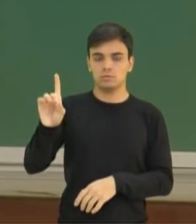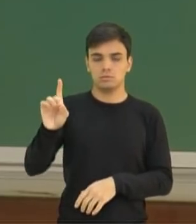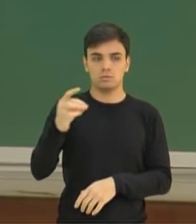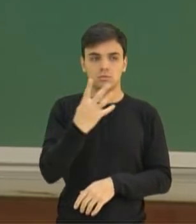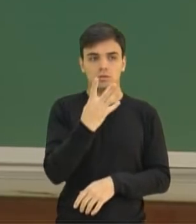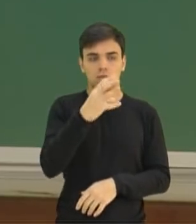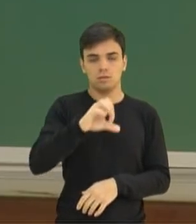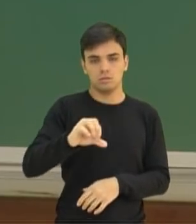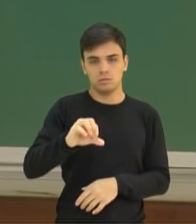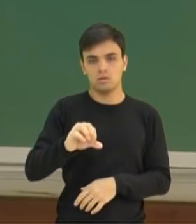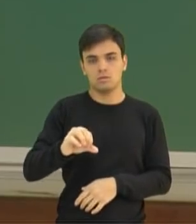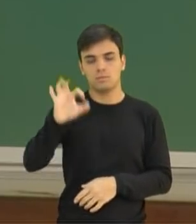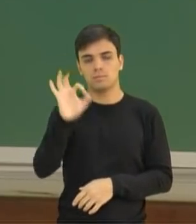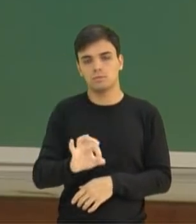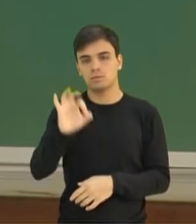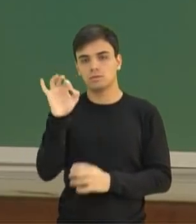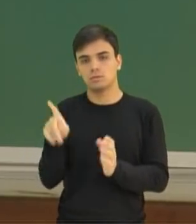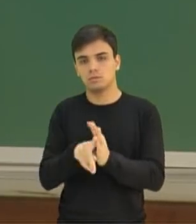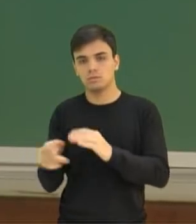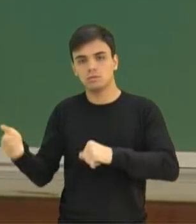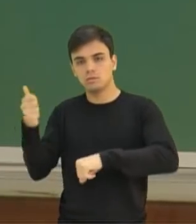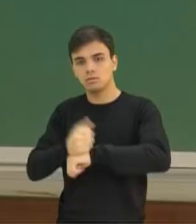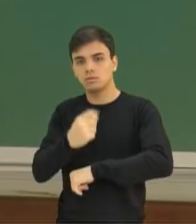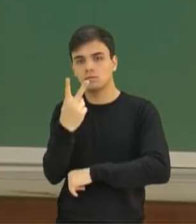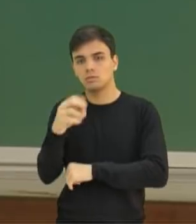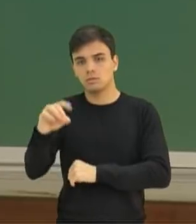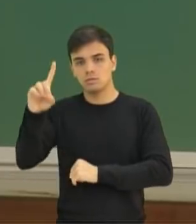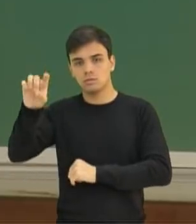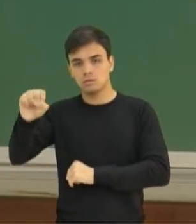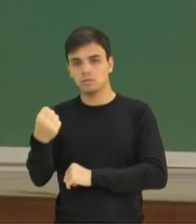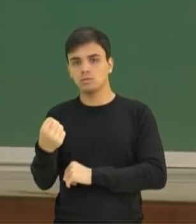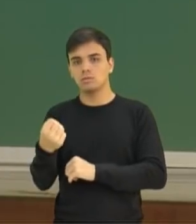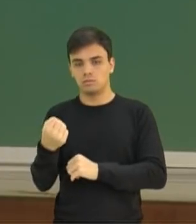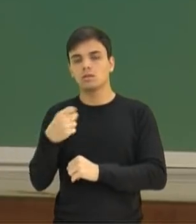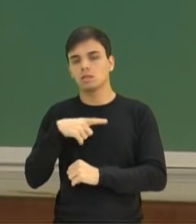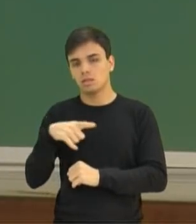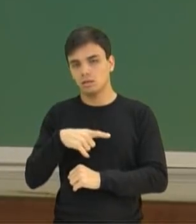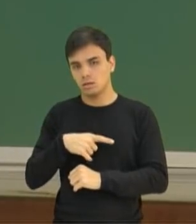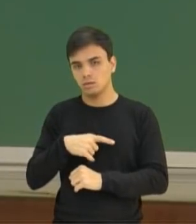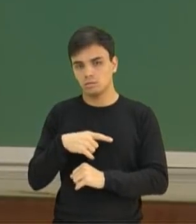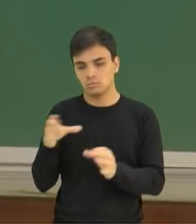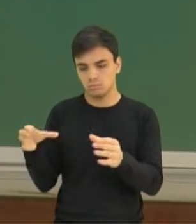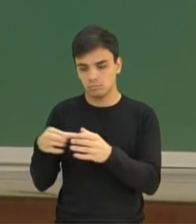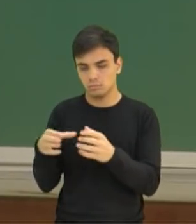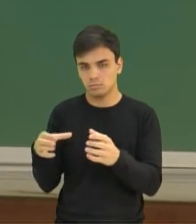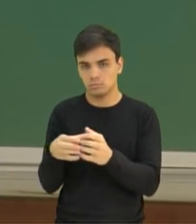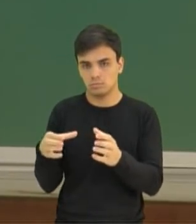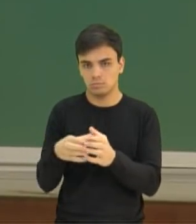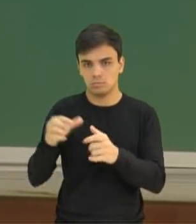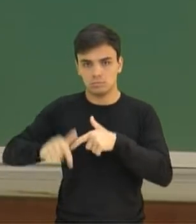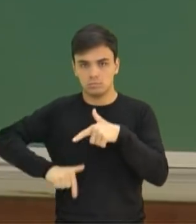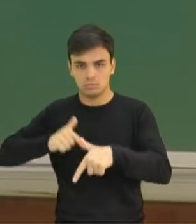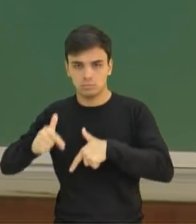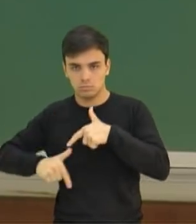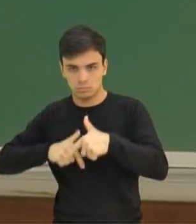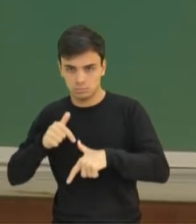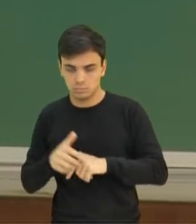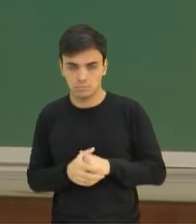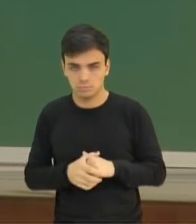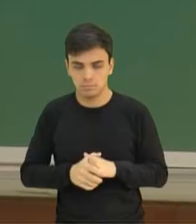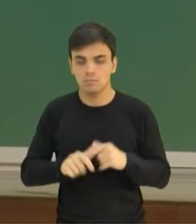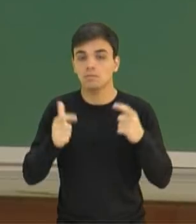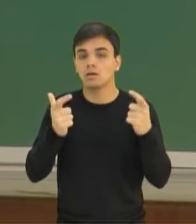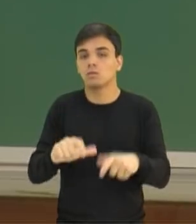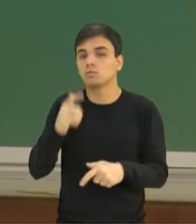49,3% das ocupações em 2018 estavam no setor de serviços. Então, onde